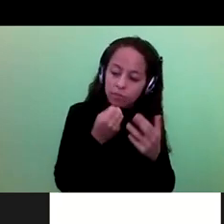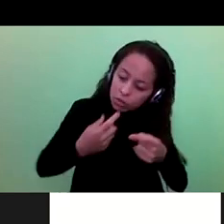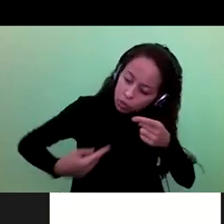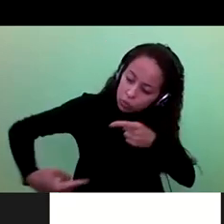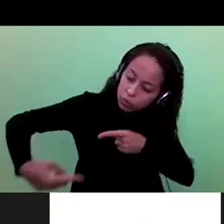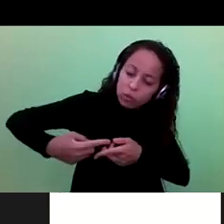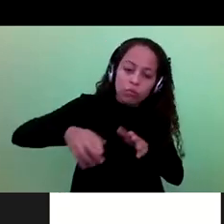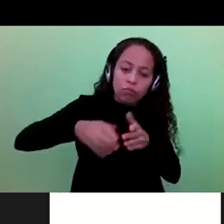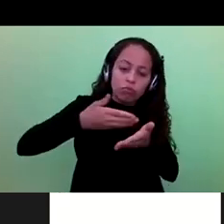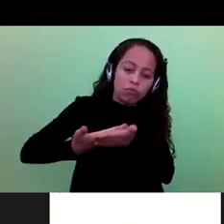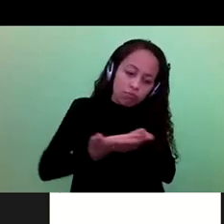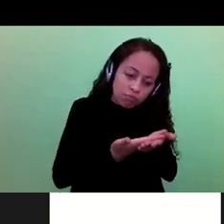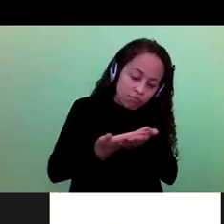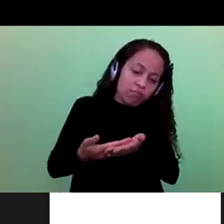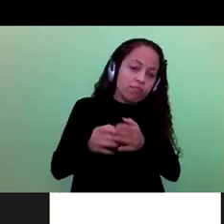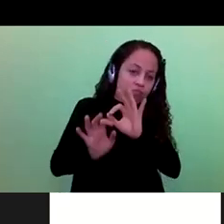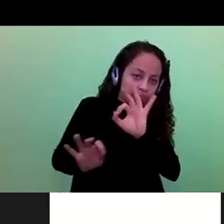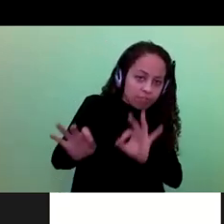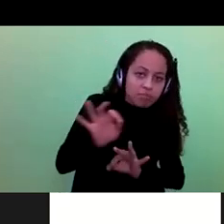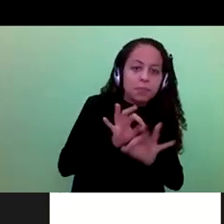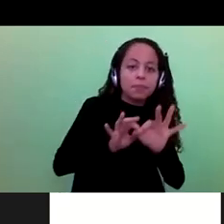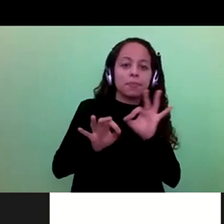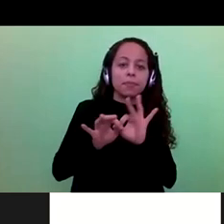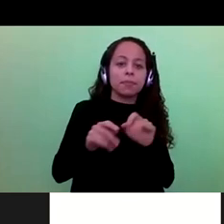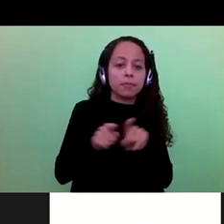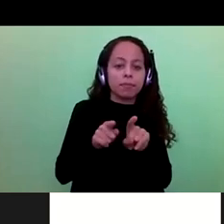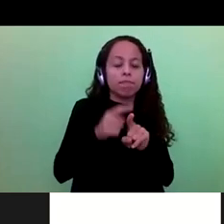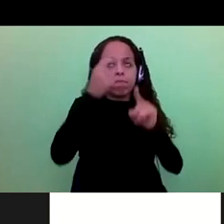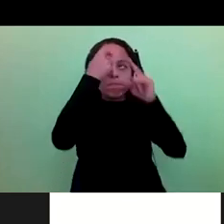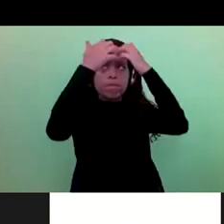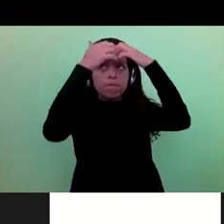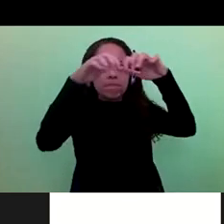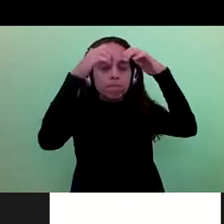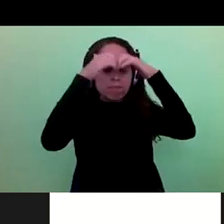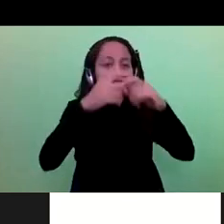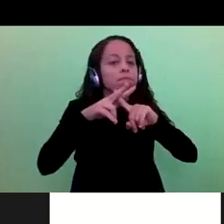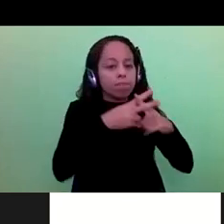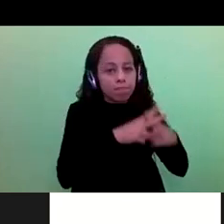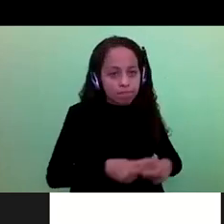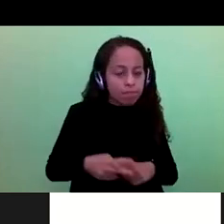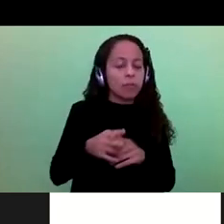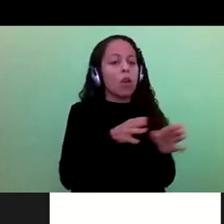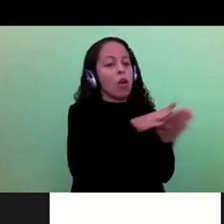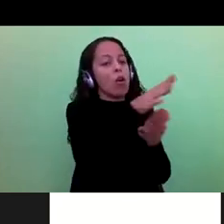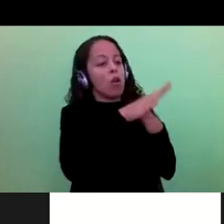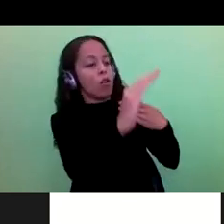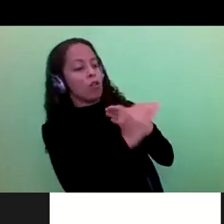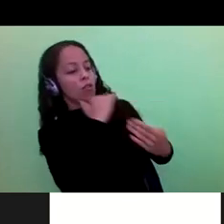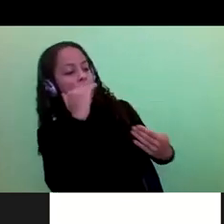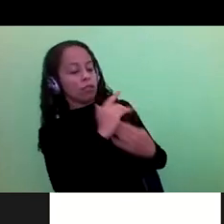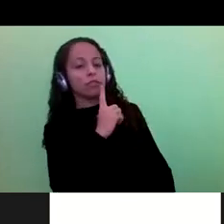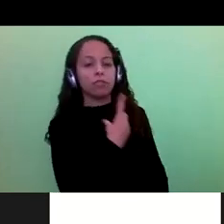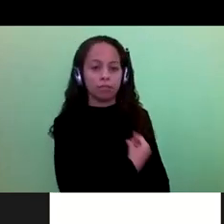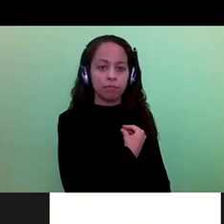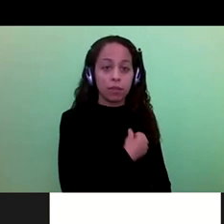de planejamento, de replanejamento, de orientação, que nós não temos